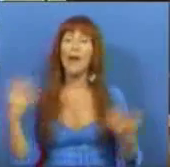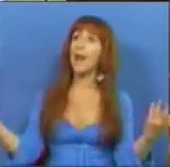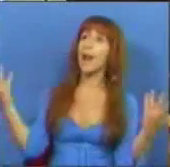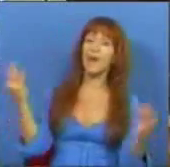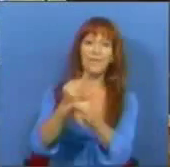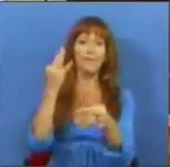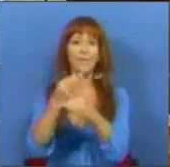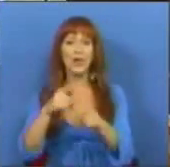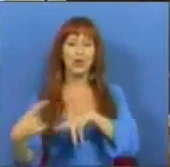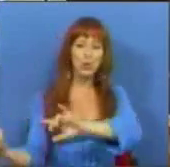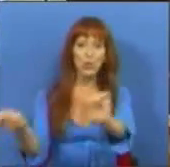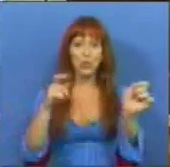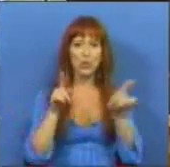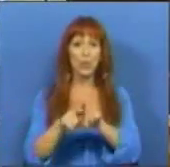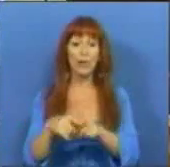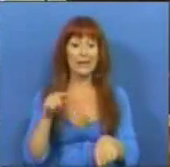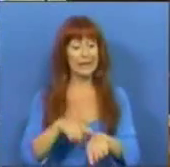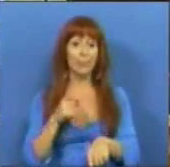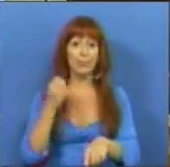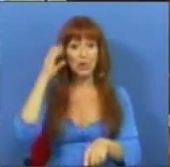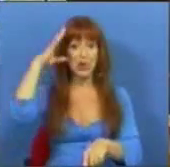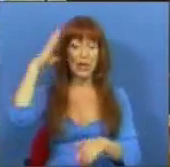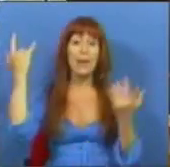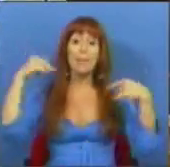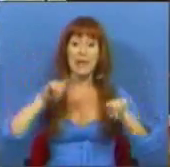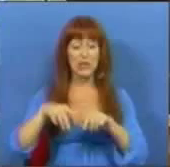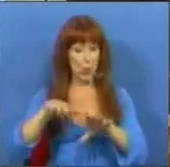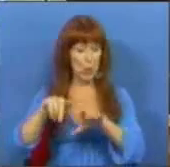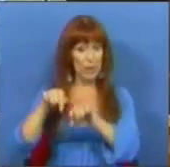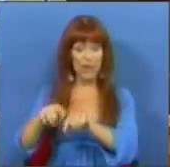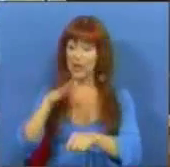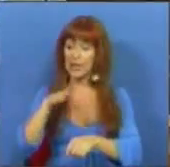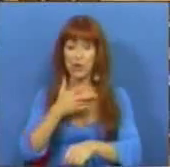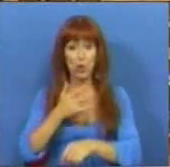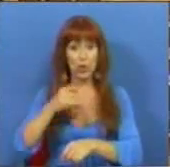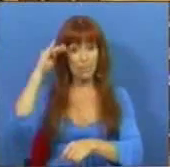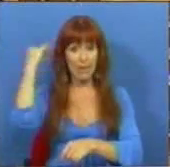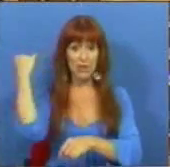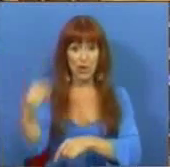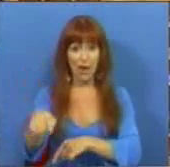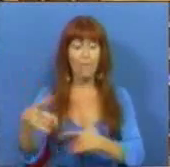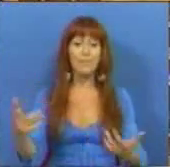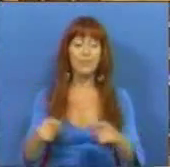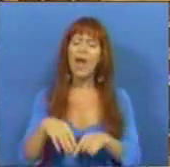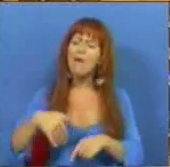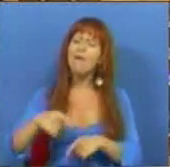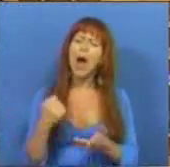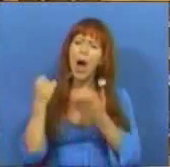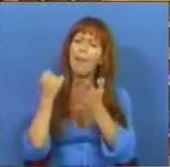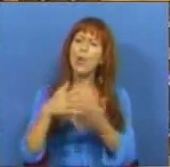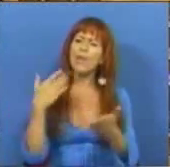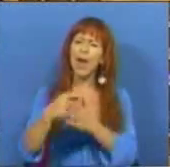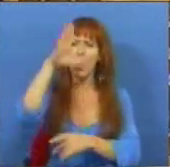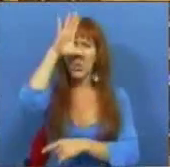efusivo de um debate ao jantar. Mas nesse contexto, dizia o Dr. Passos Coelho, vamos apoiar